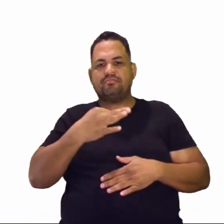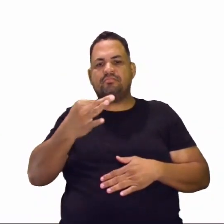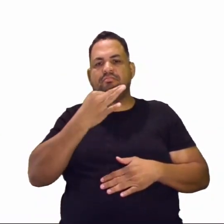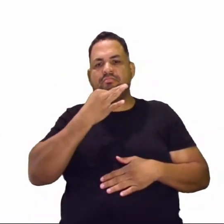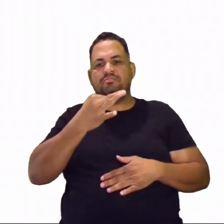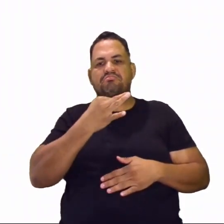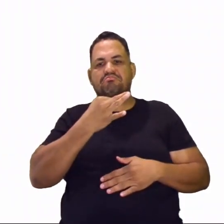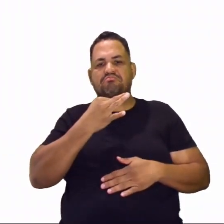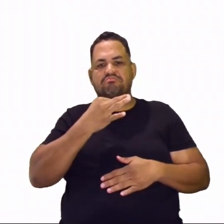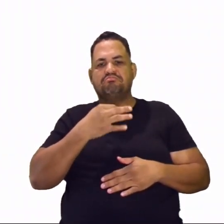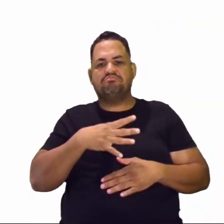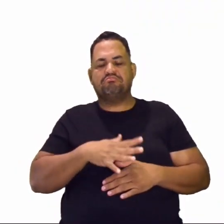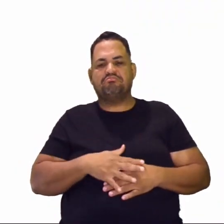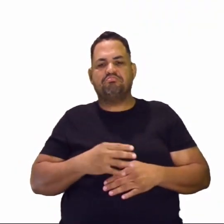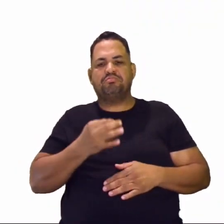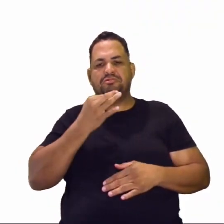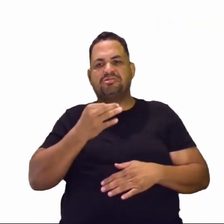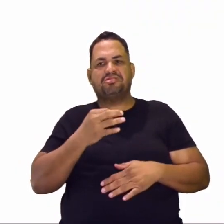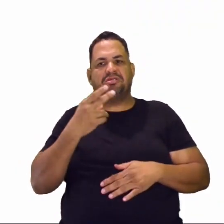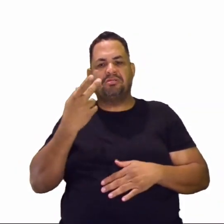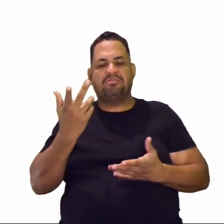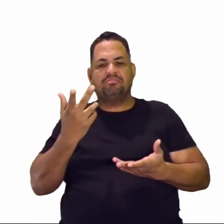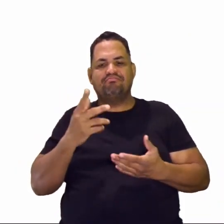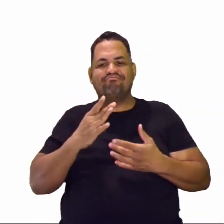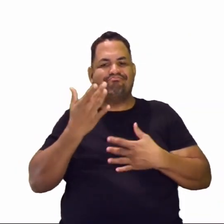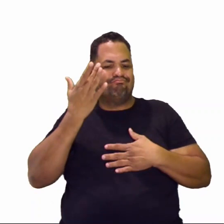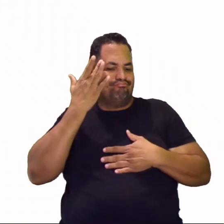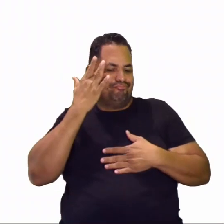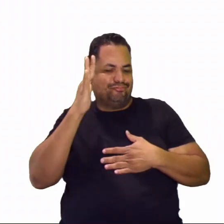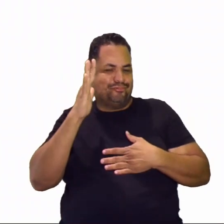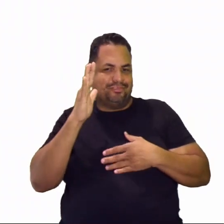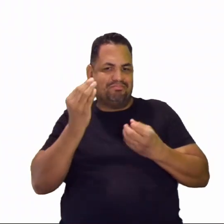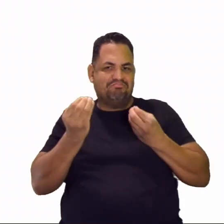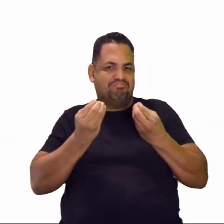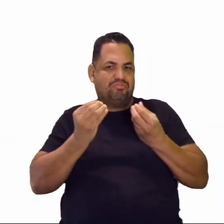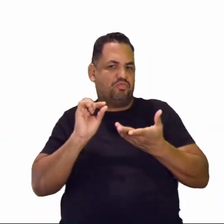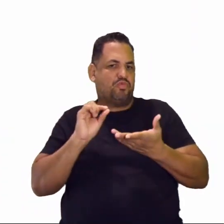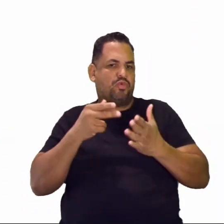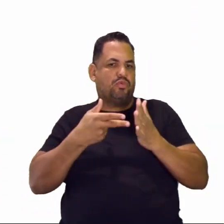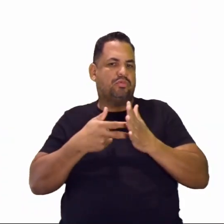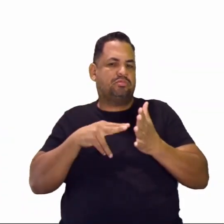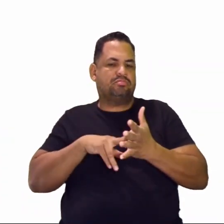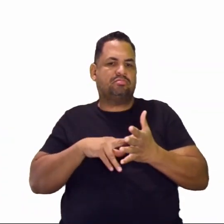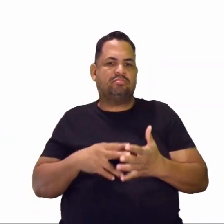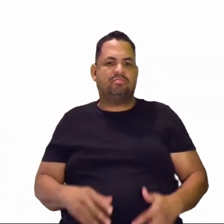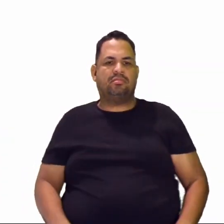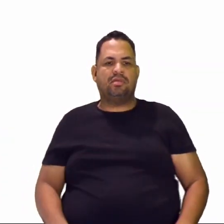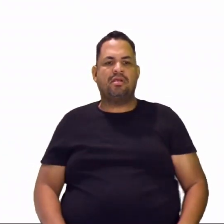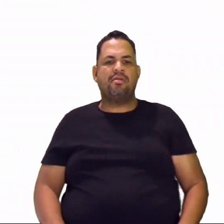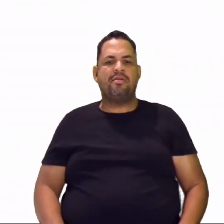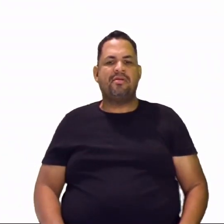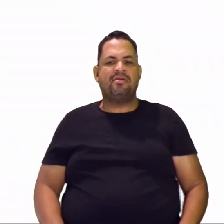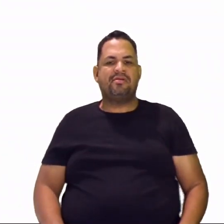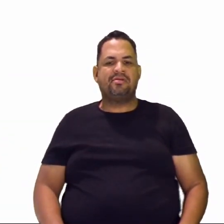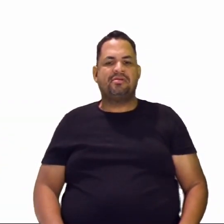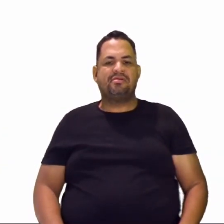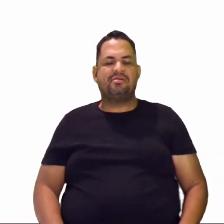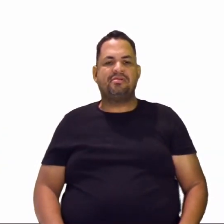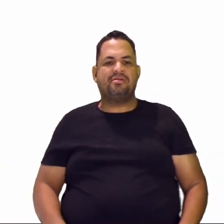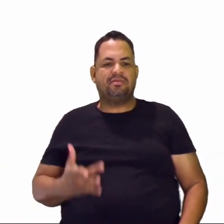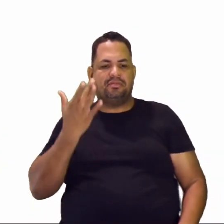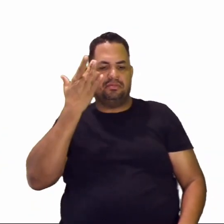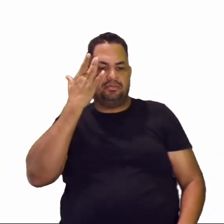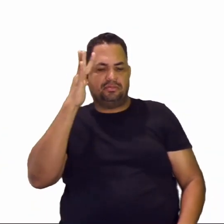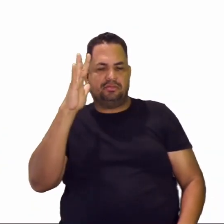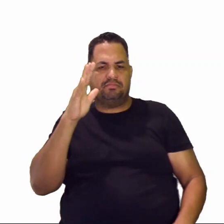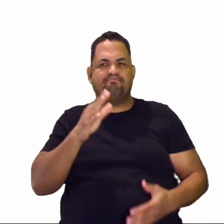tão forte, mas você não sabe o que é passar por isso. Não sabe o